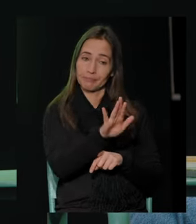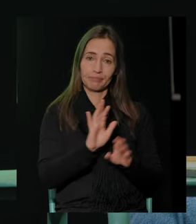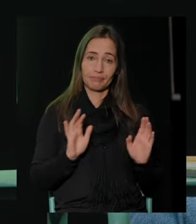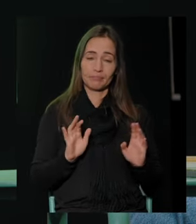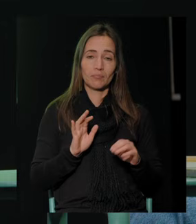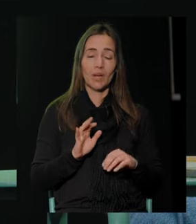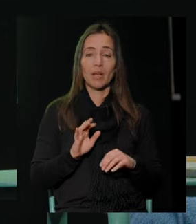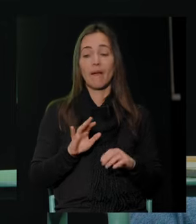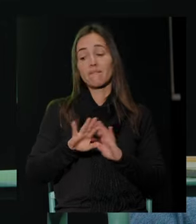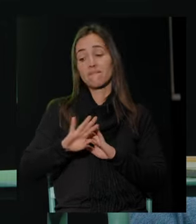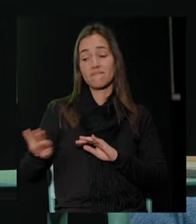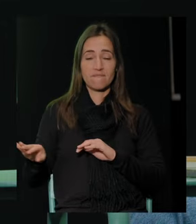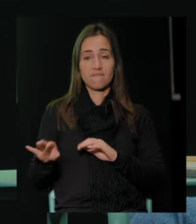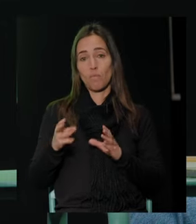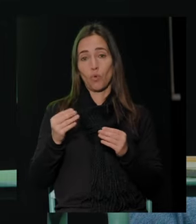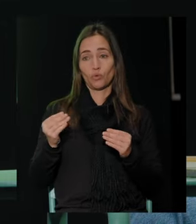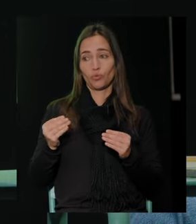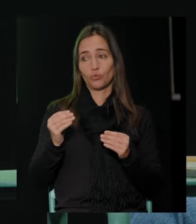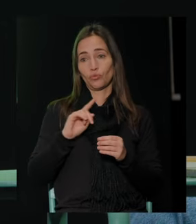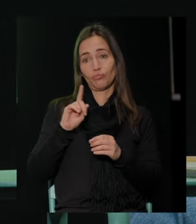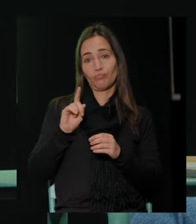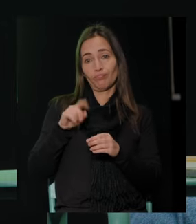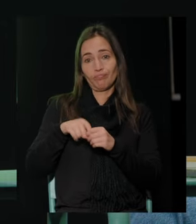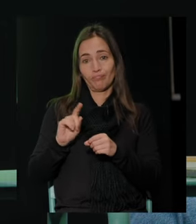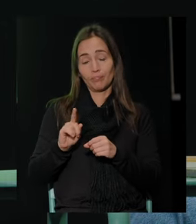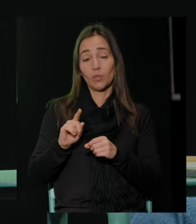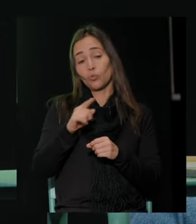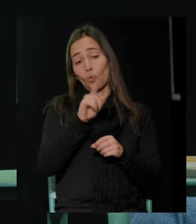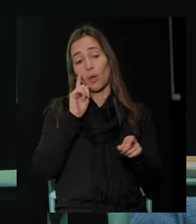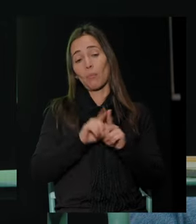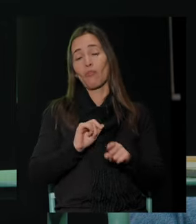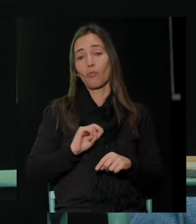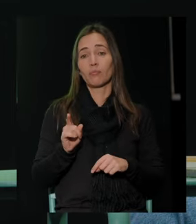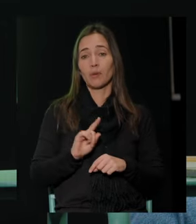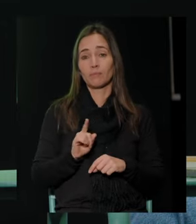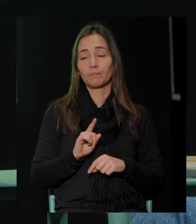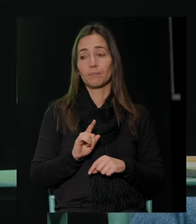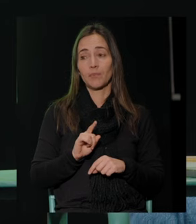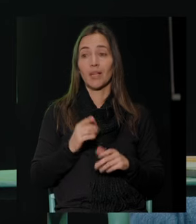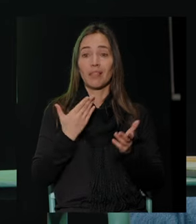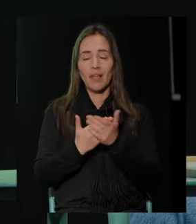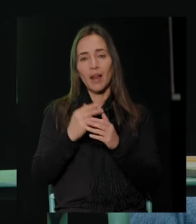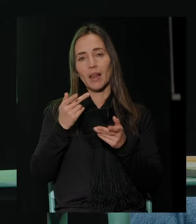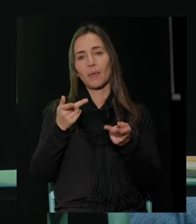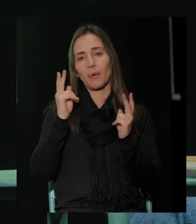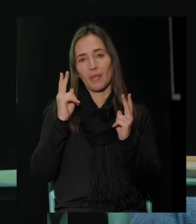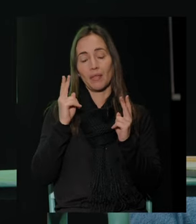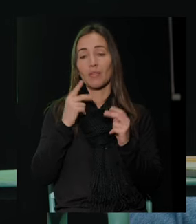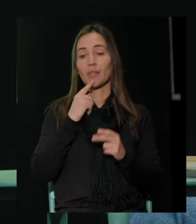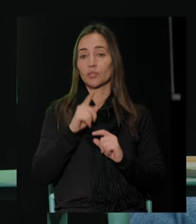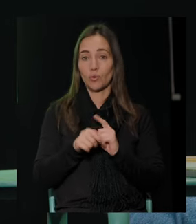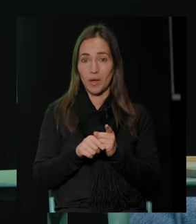e na visão da extrema-direita são muitos os que não estão, tu não és meu irmão. E as consequências disto para a liberdade são basicamente as de